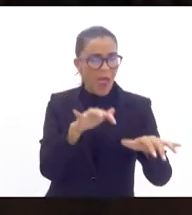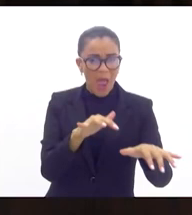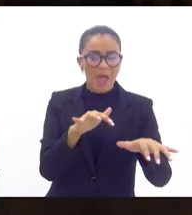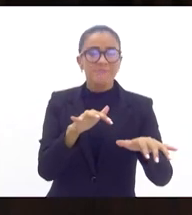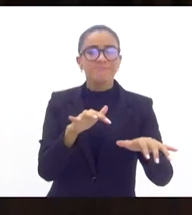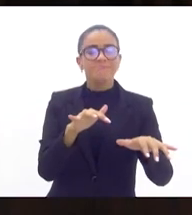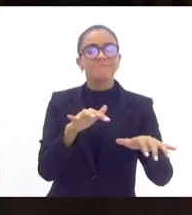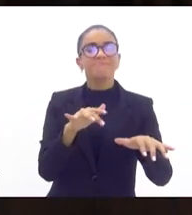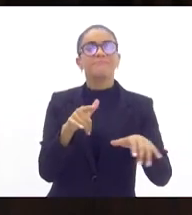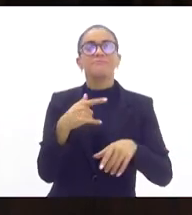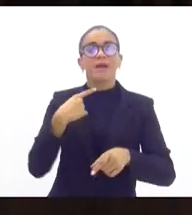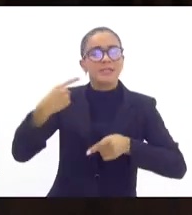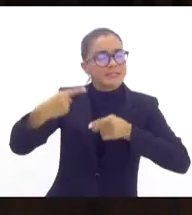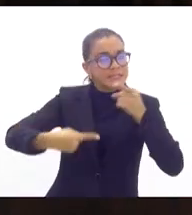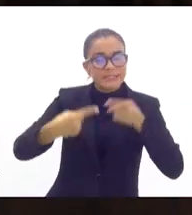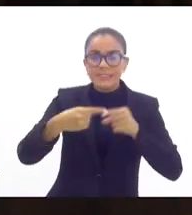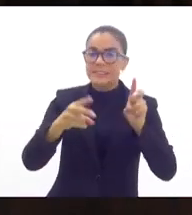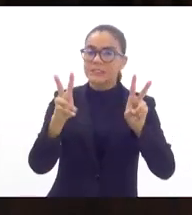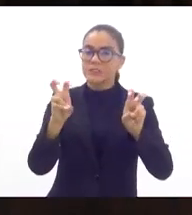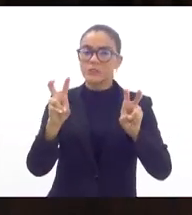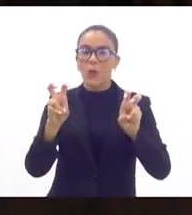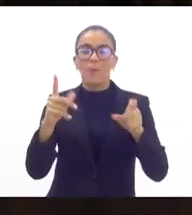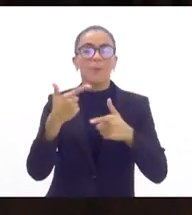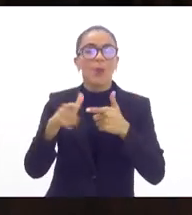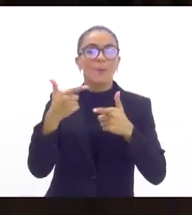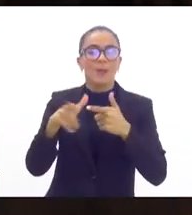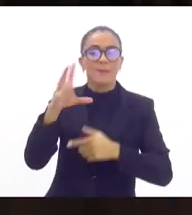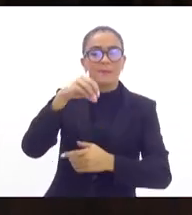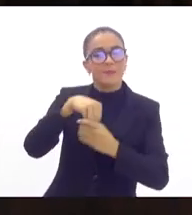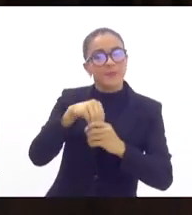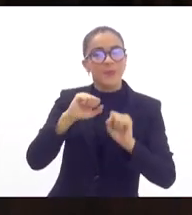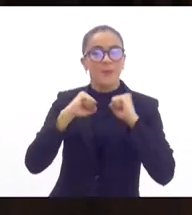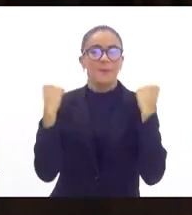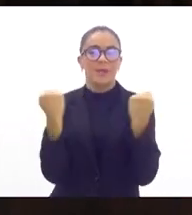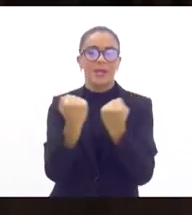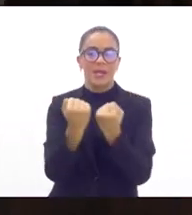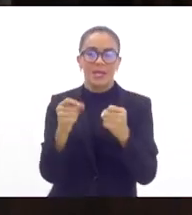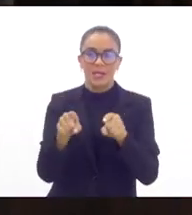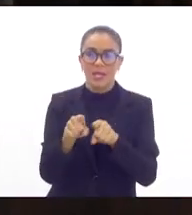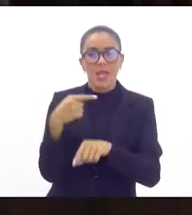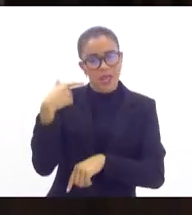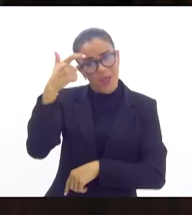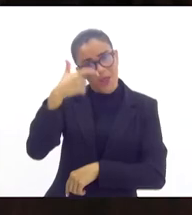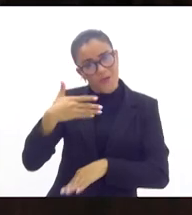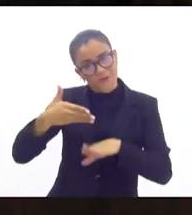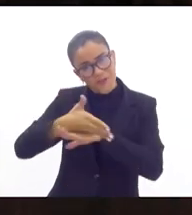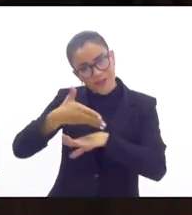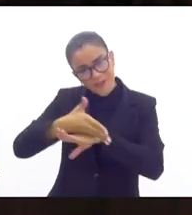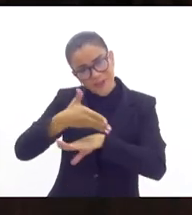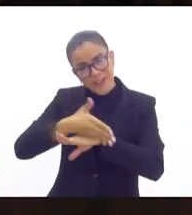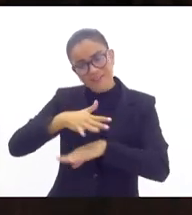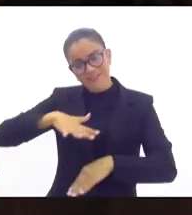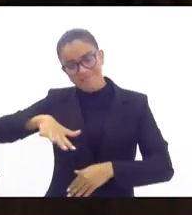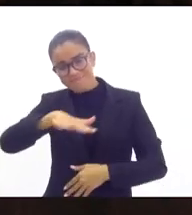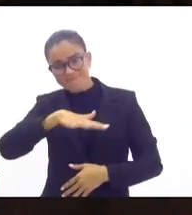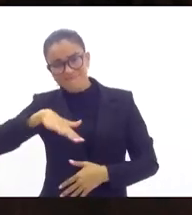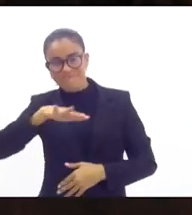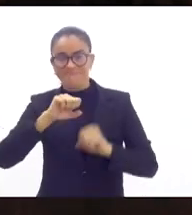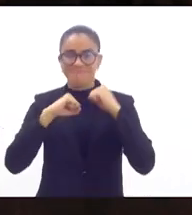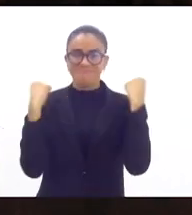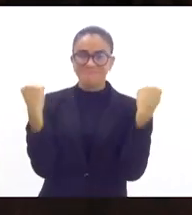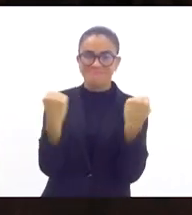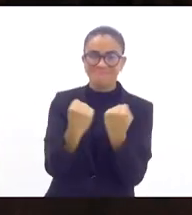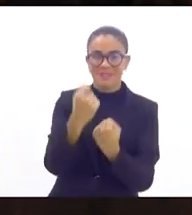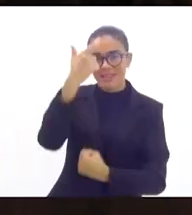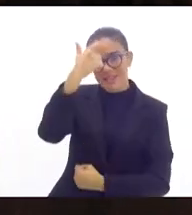debater sobre os problemas que acontecem internamente no Maracanã eu sou computador de muitos anos daquela região ali do Maracanã que eu sou